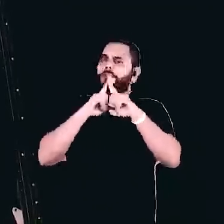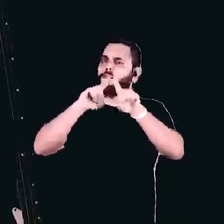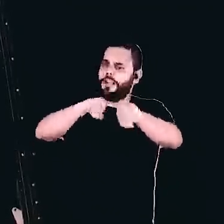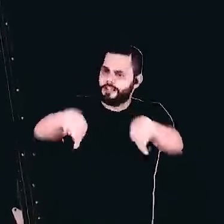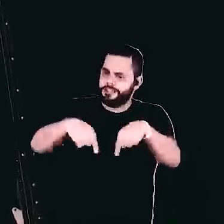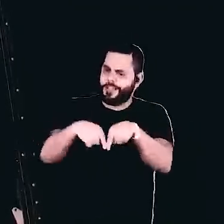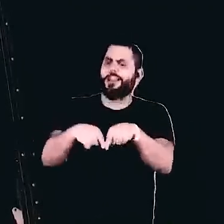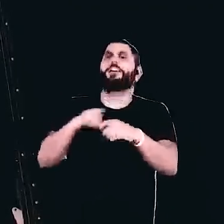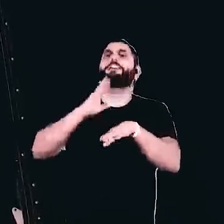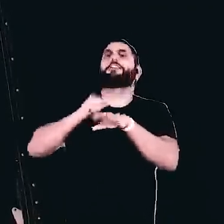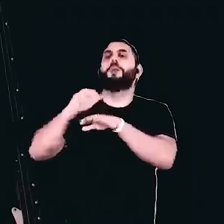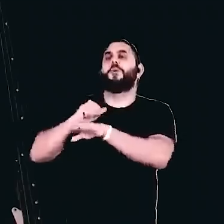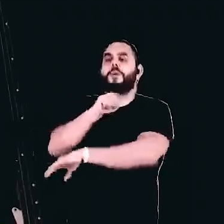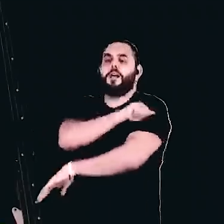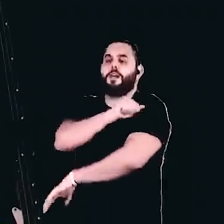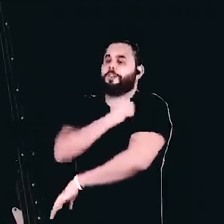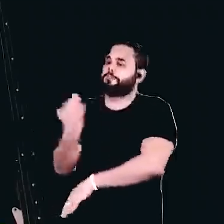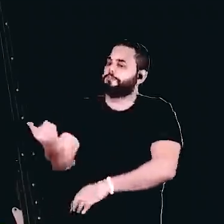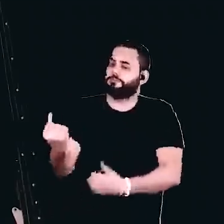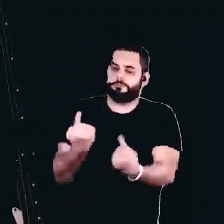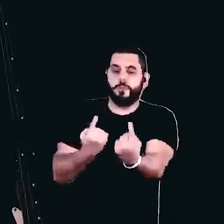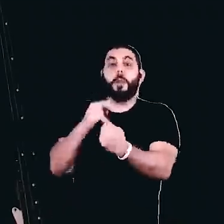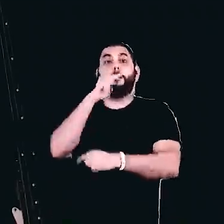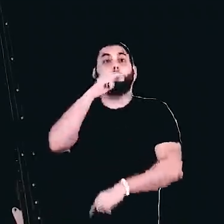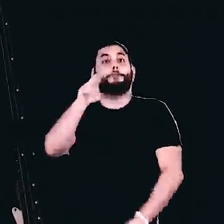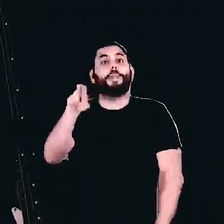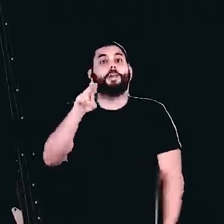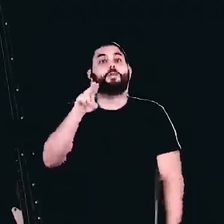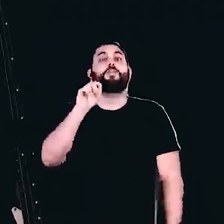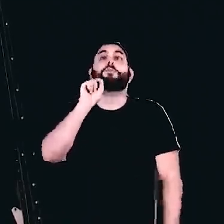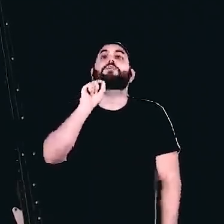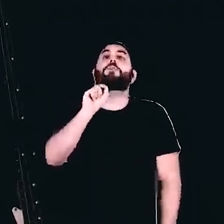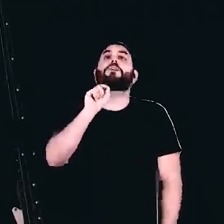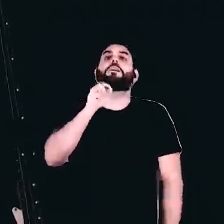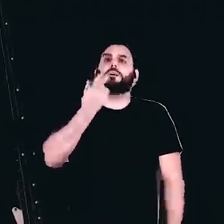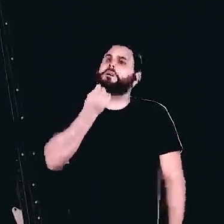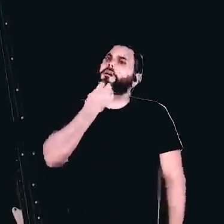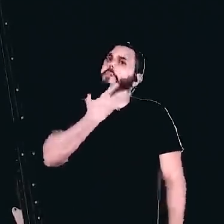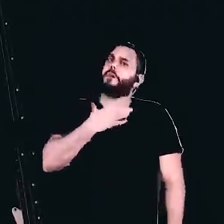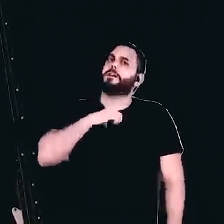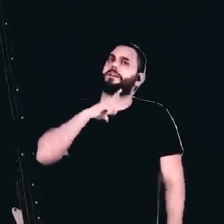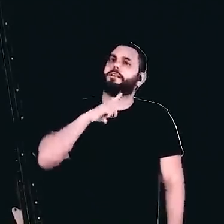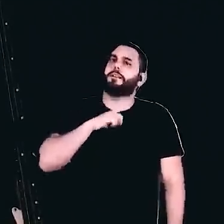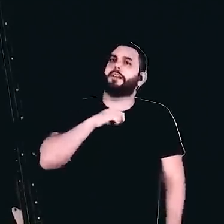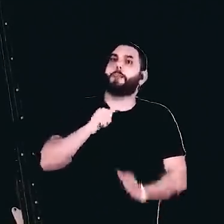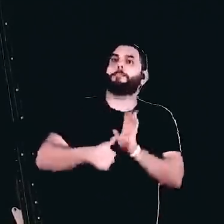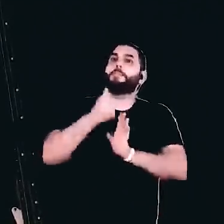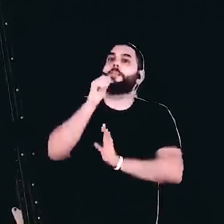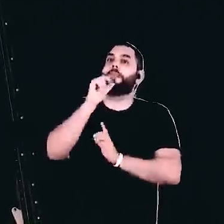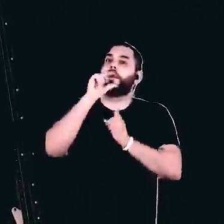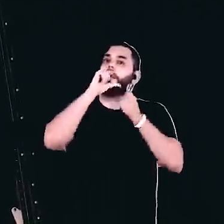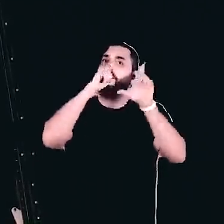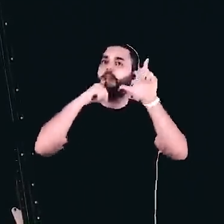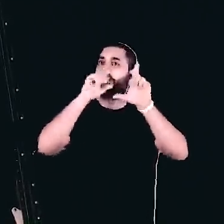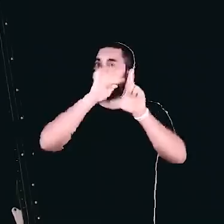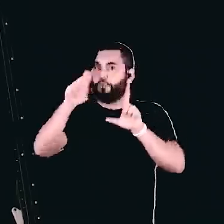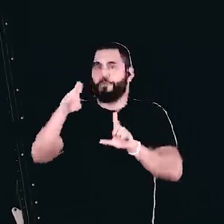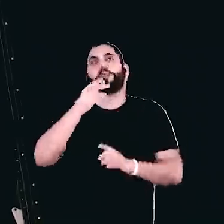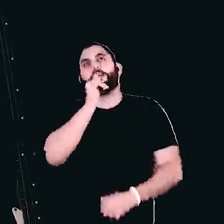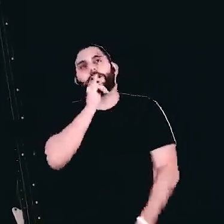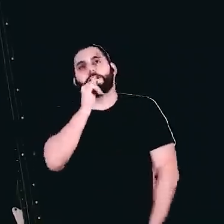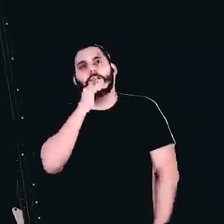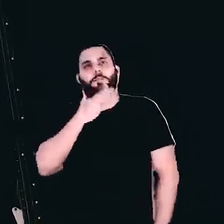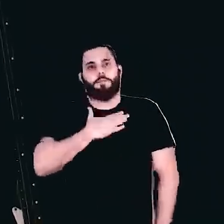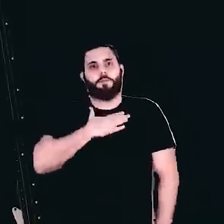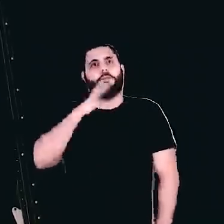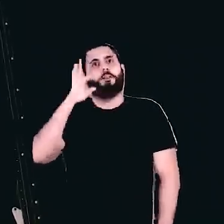chamou cada aluno pelo nome de um talento que tinha a primeira letra do seu nome. Por exemplo, meu